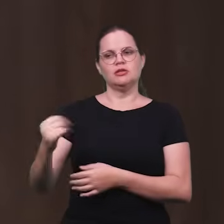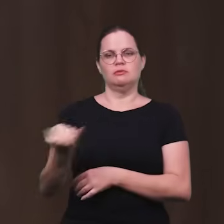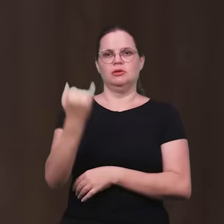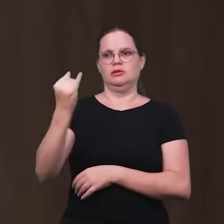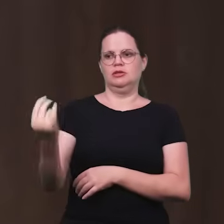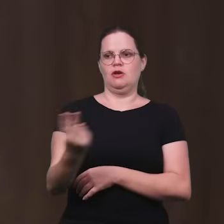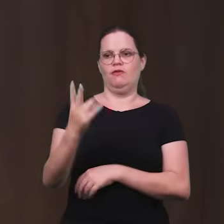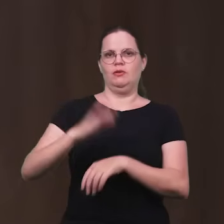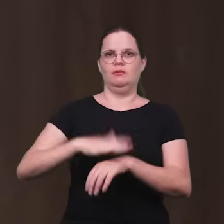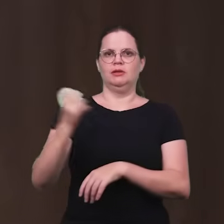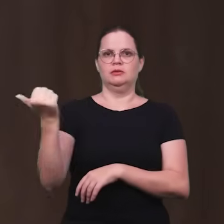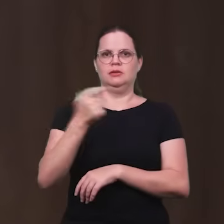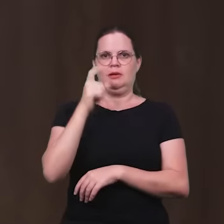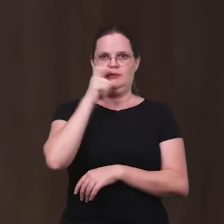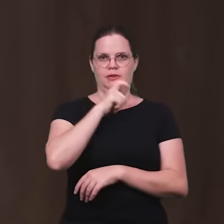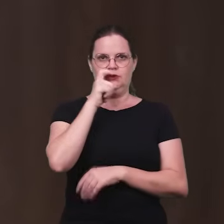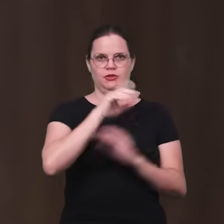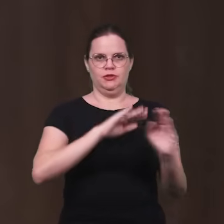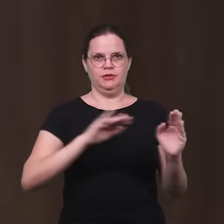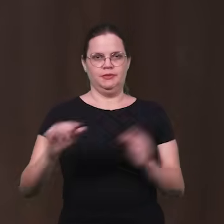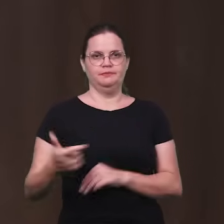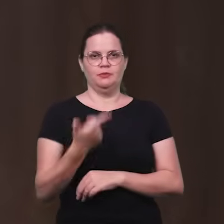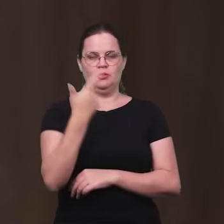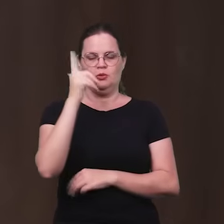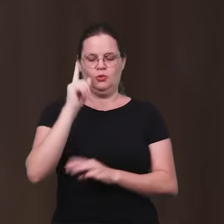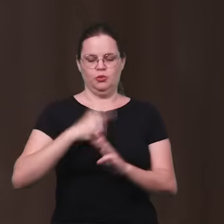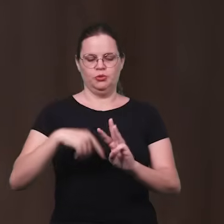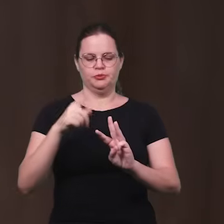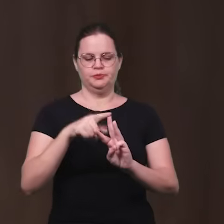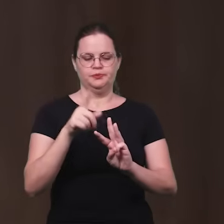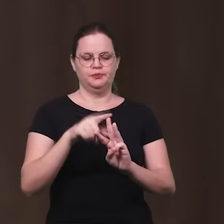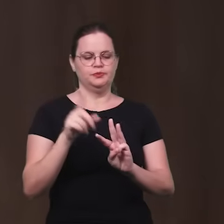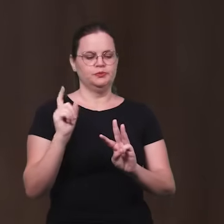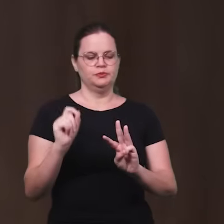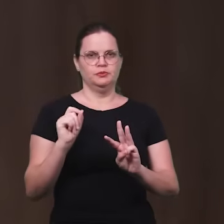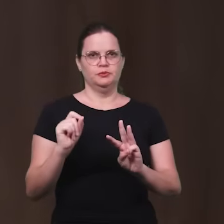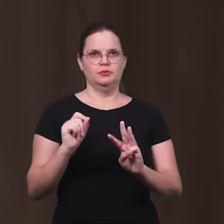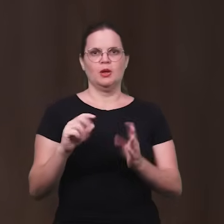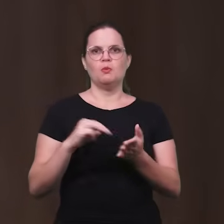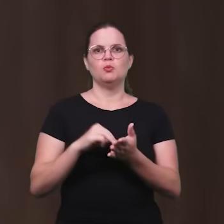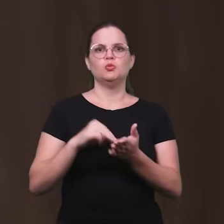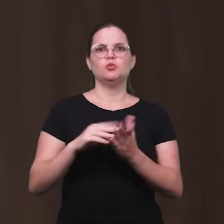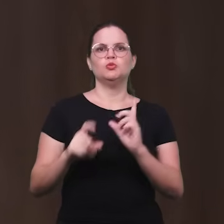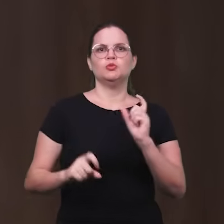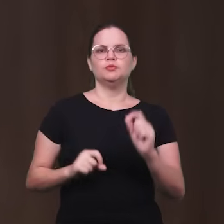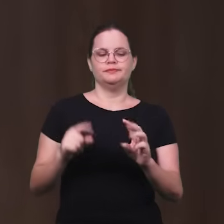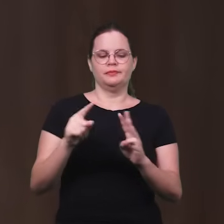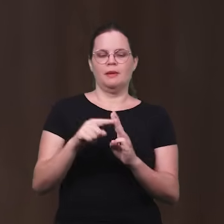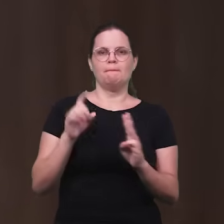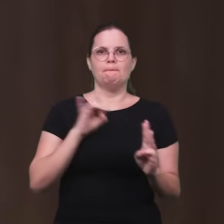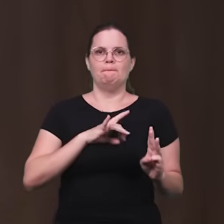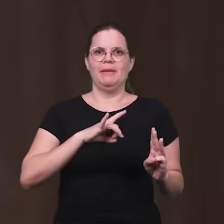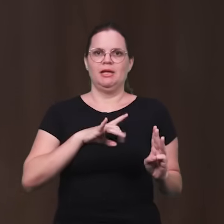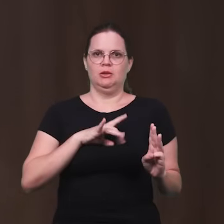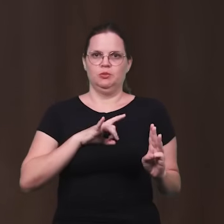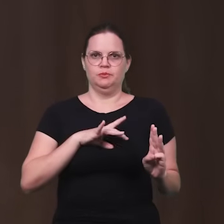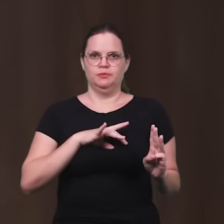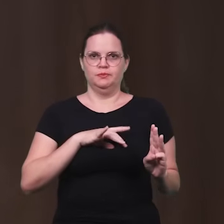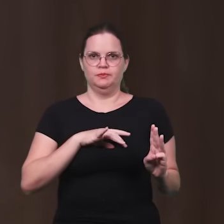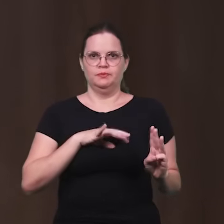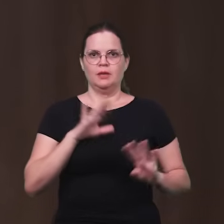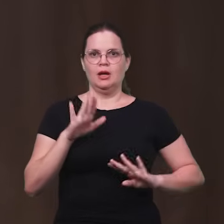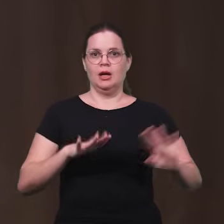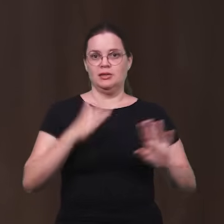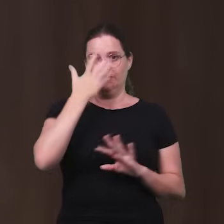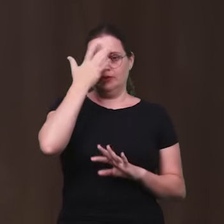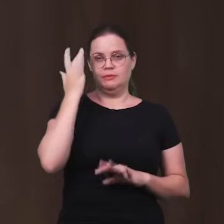Um outro motivo que leva as pessoas a mentirem, o segundo motivo que nós vamos citar é o medo. As